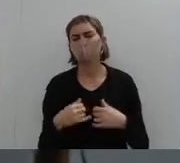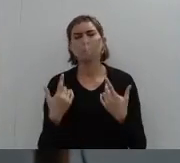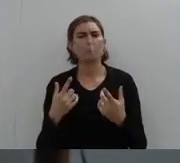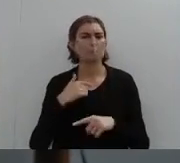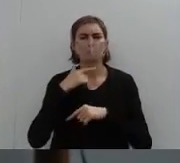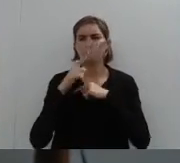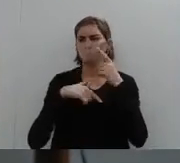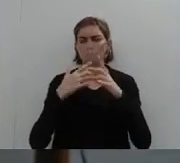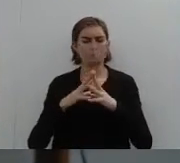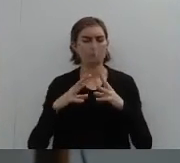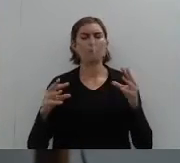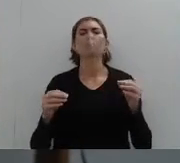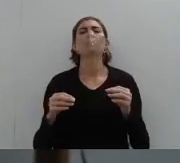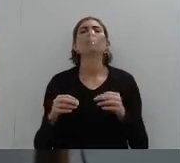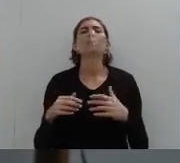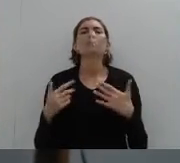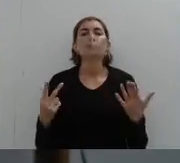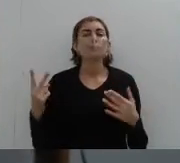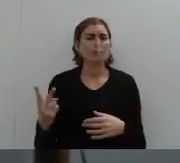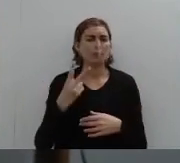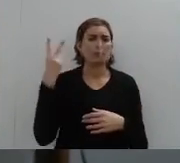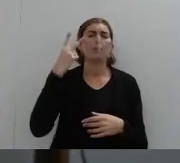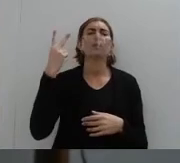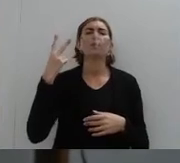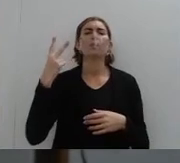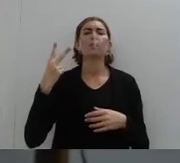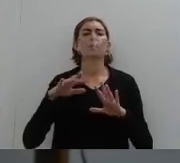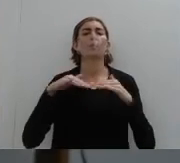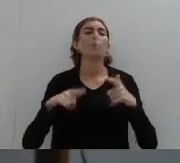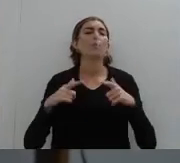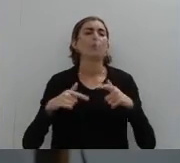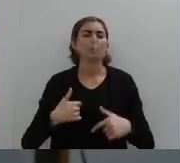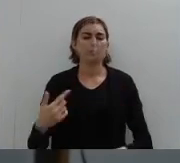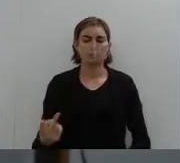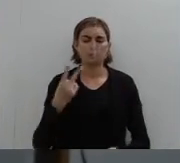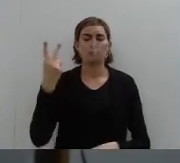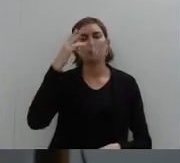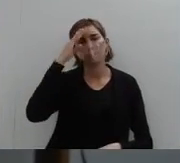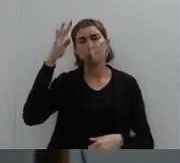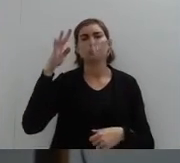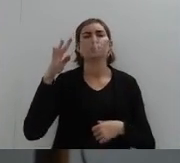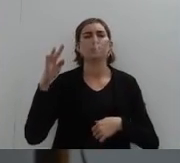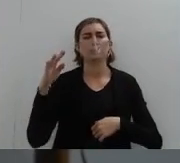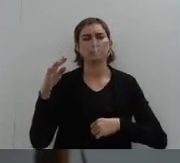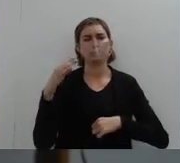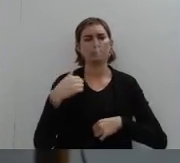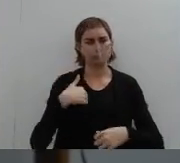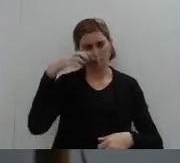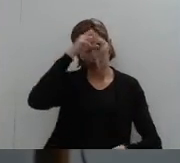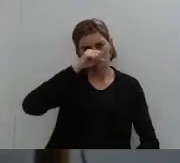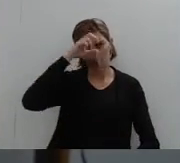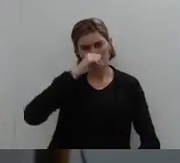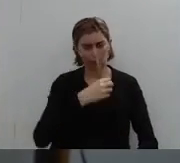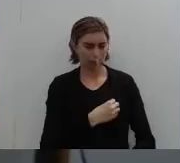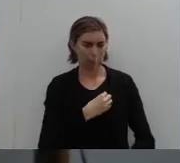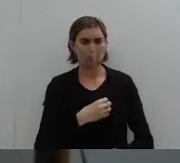mais perspectiva de cura, os valores é que vão pesar. Para onde vai o meu valor principal? Para aquilo que eu aprendi de que a